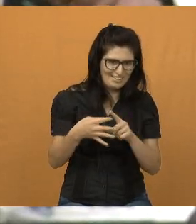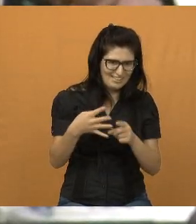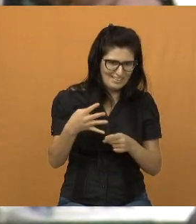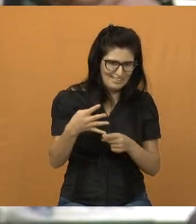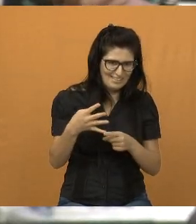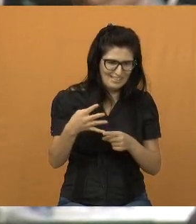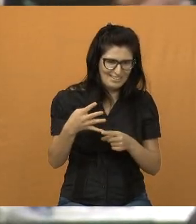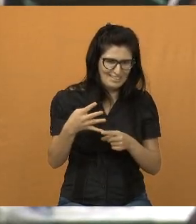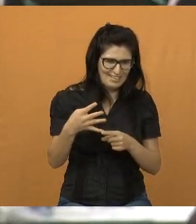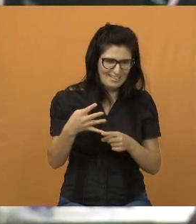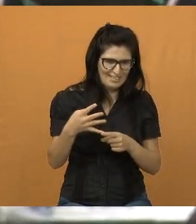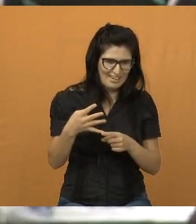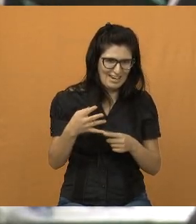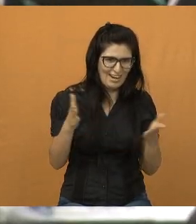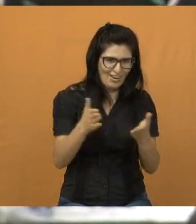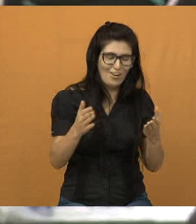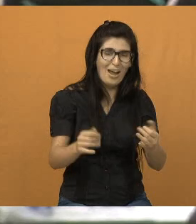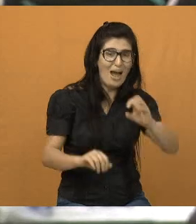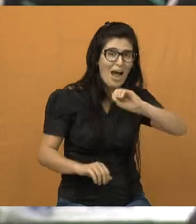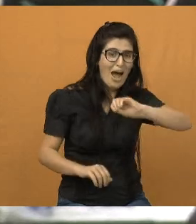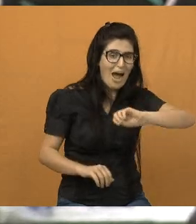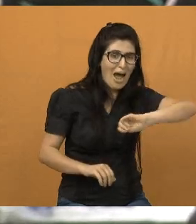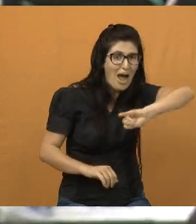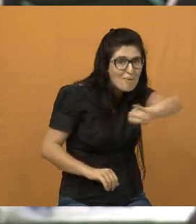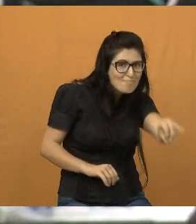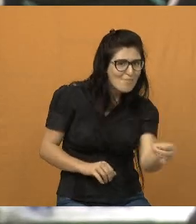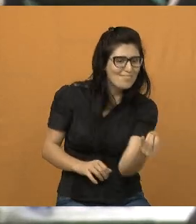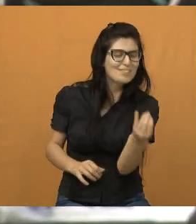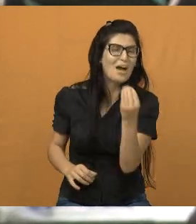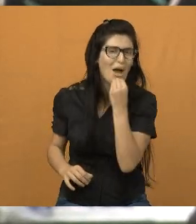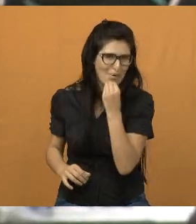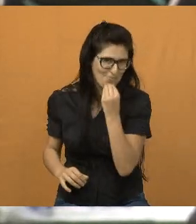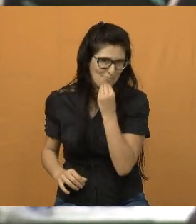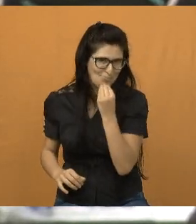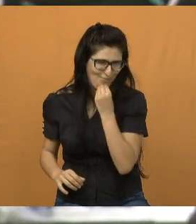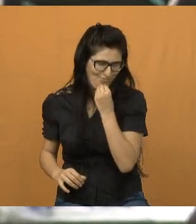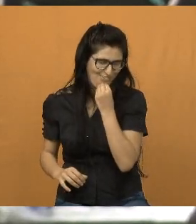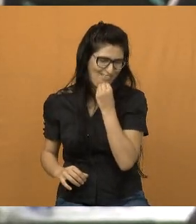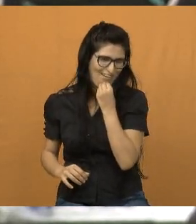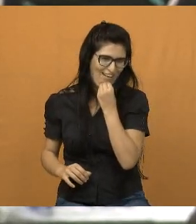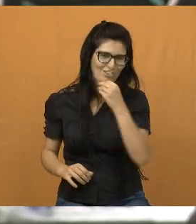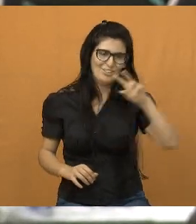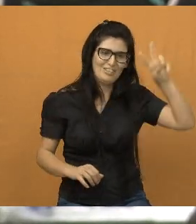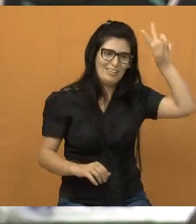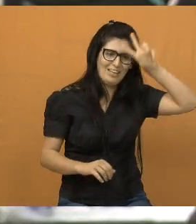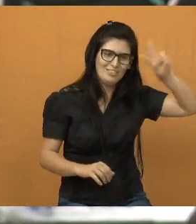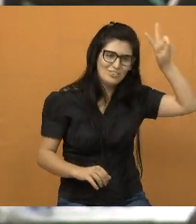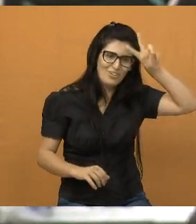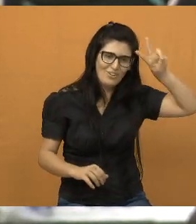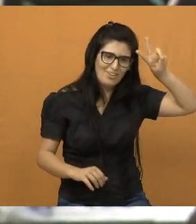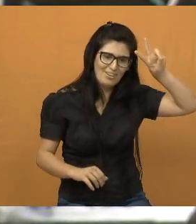complementar, aproveitar a oportunidade que eu estou falando, para completar a história da febre amarela.